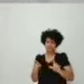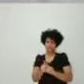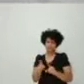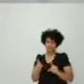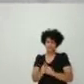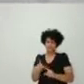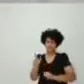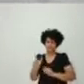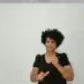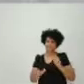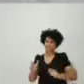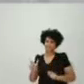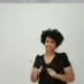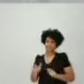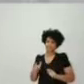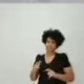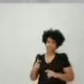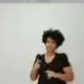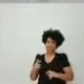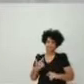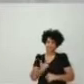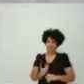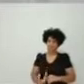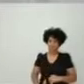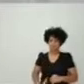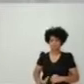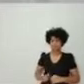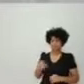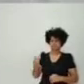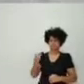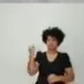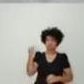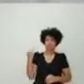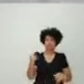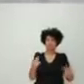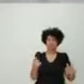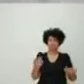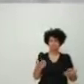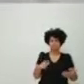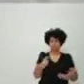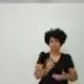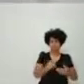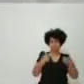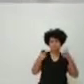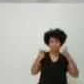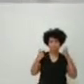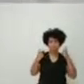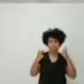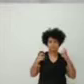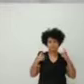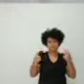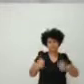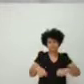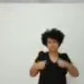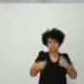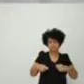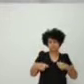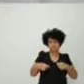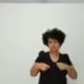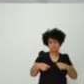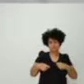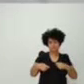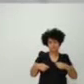pessoas públicas que se importam com as melhores práticas e nós vimos a necessidade de